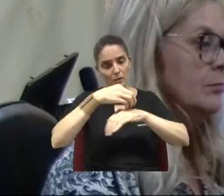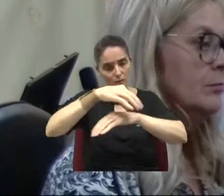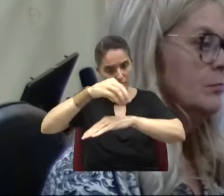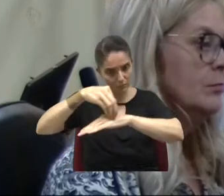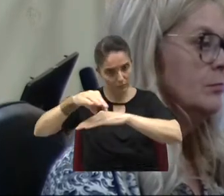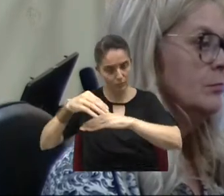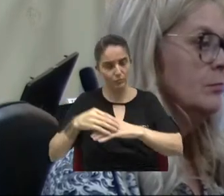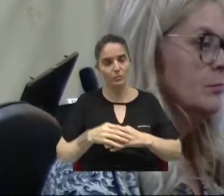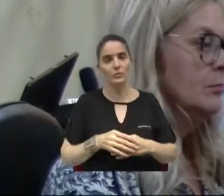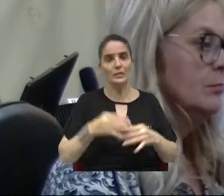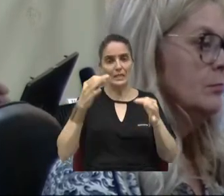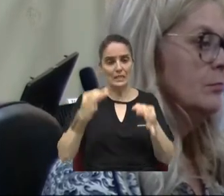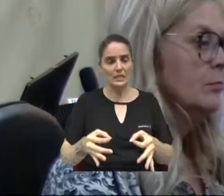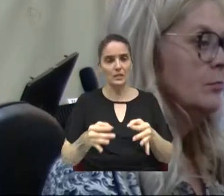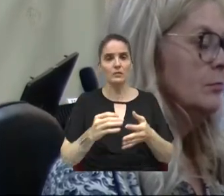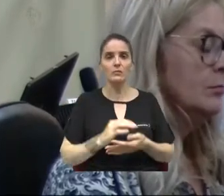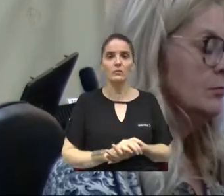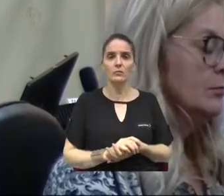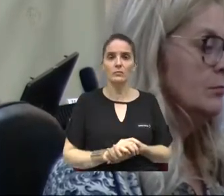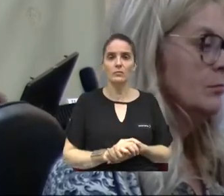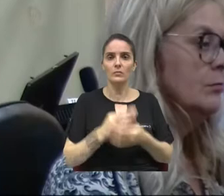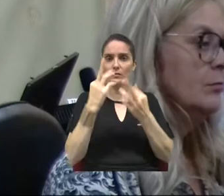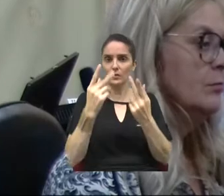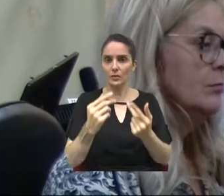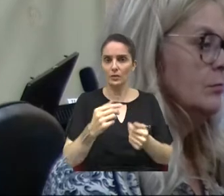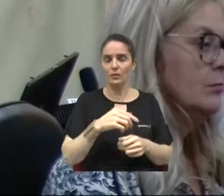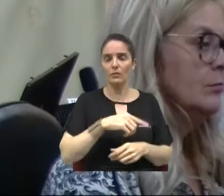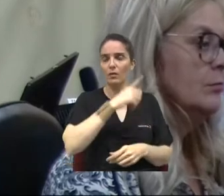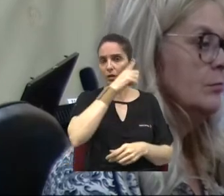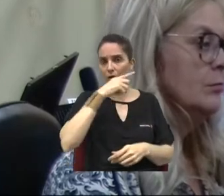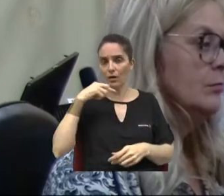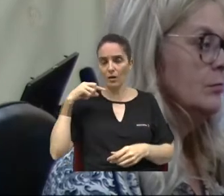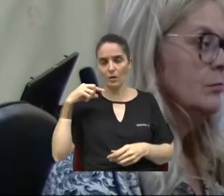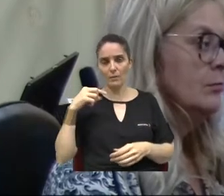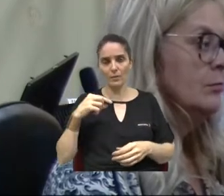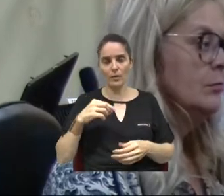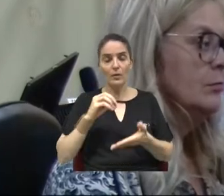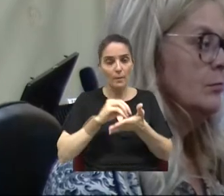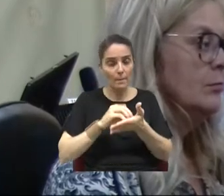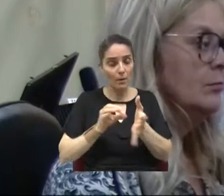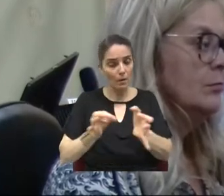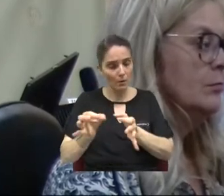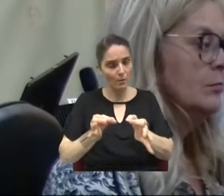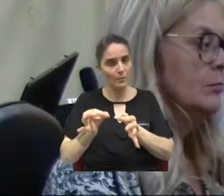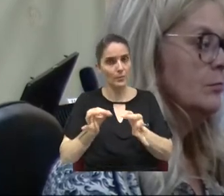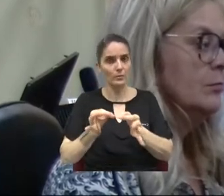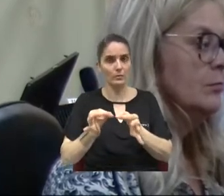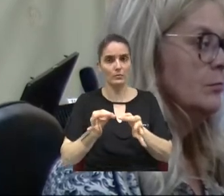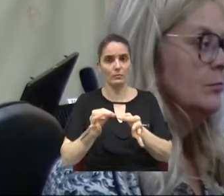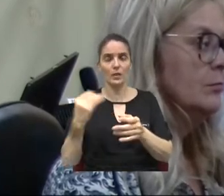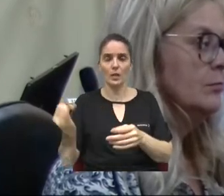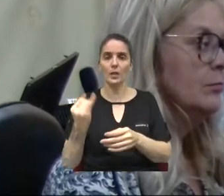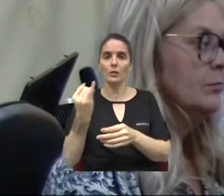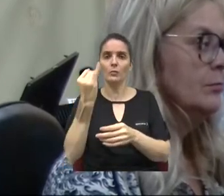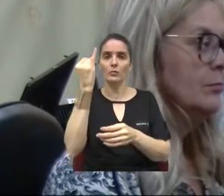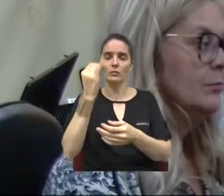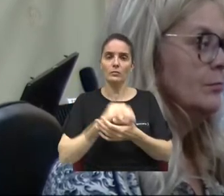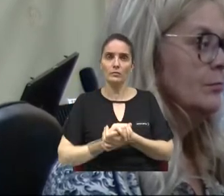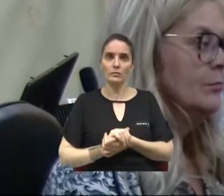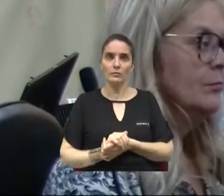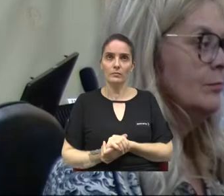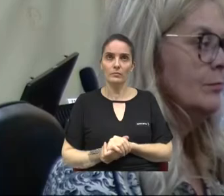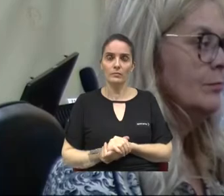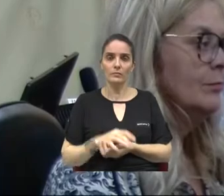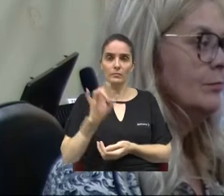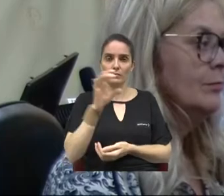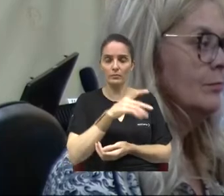os parâmetros que a senhora coloca aqui no projeto, né, e que é extremamente importante. É isso,